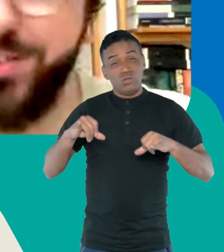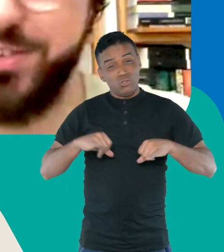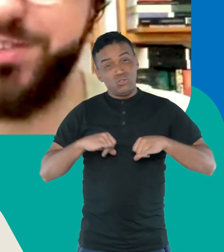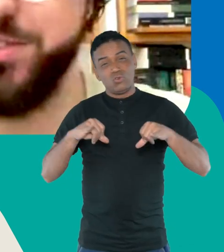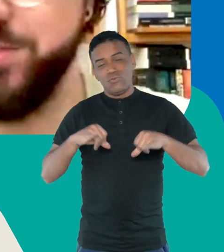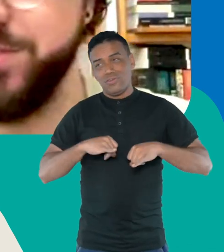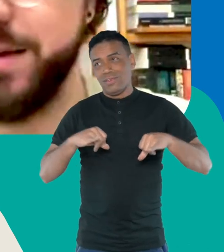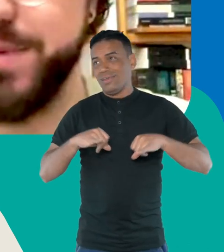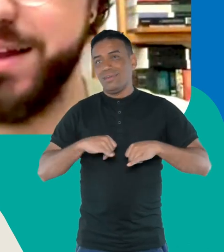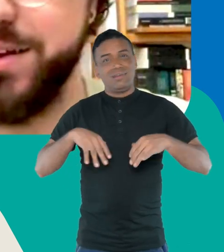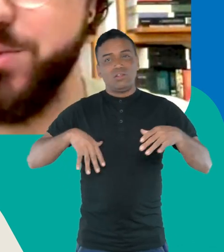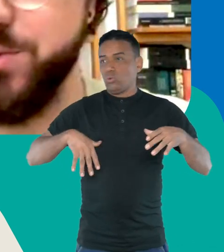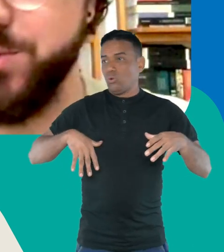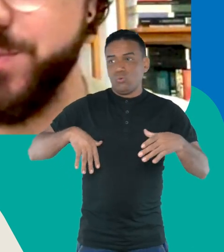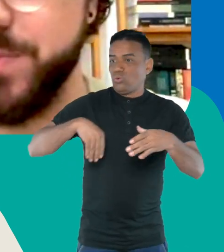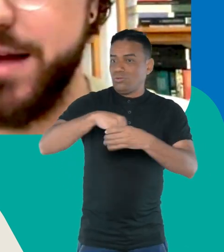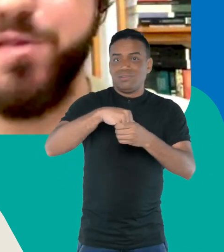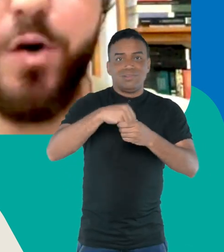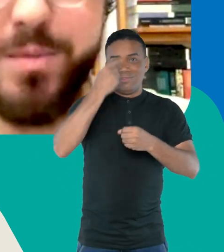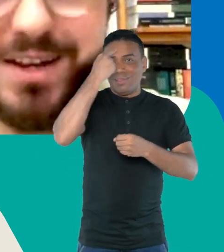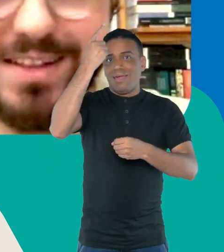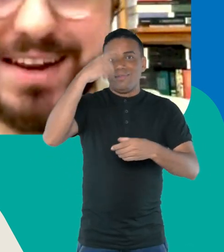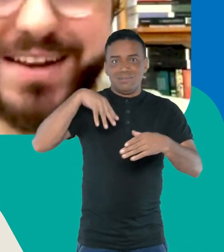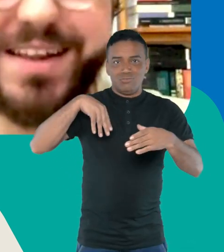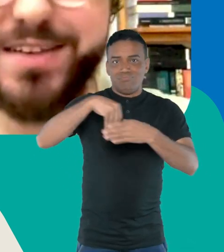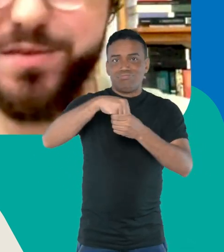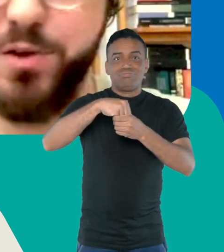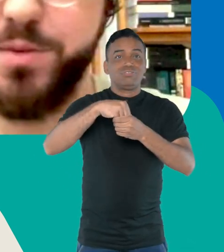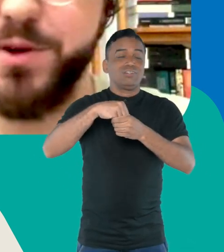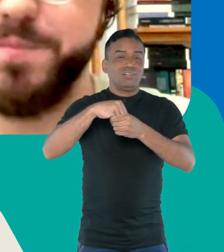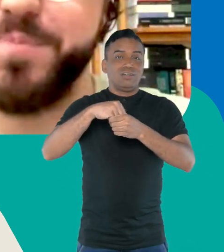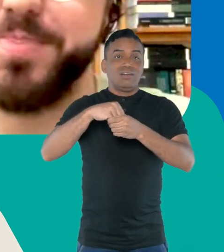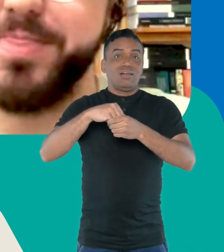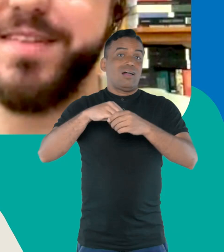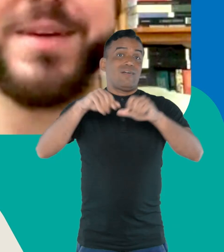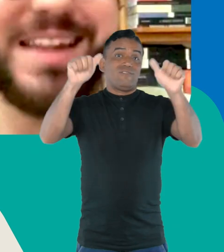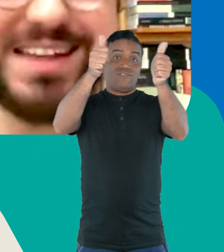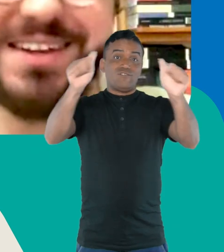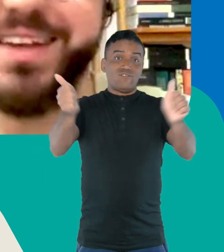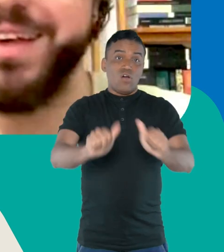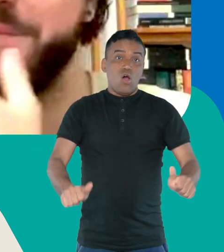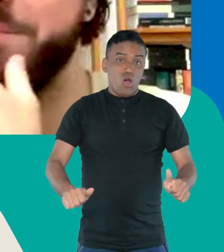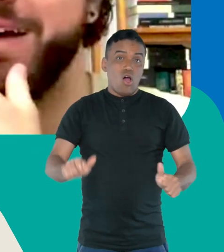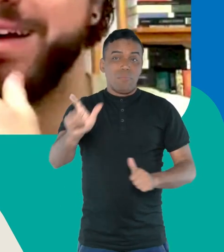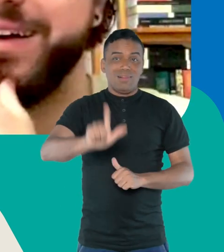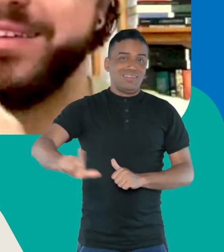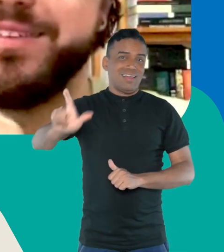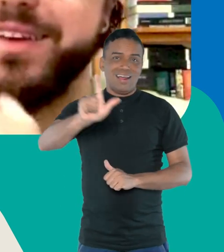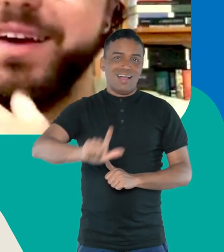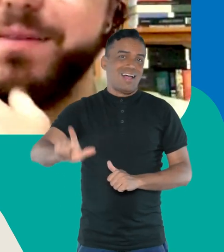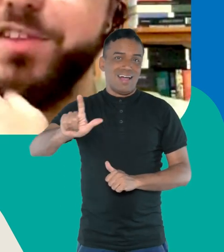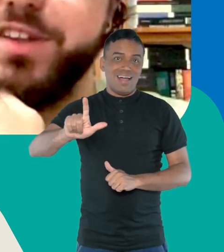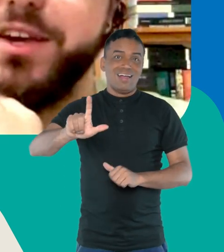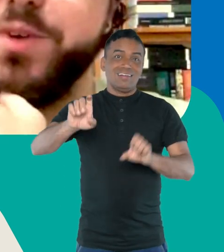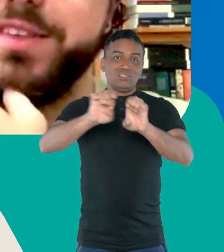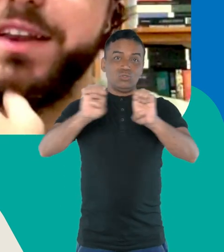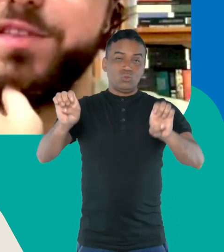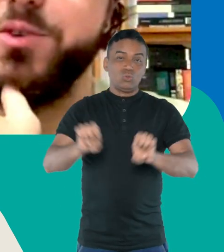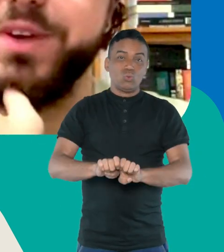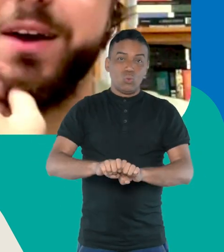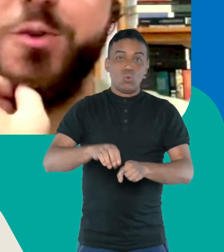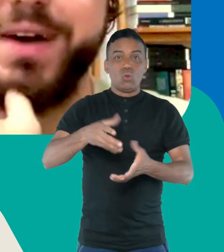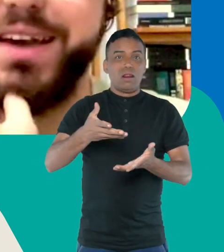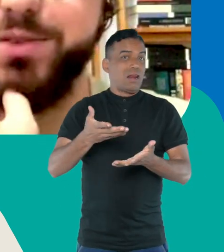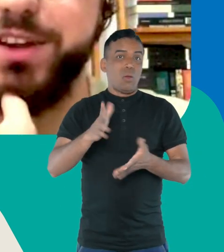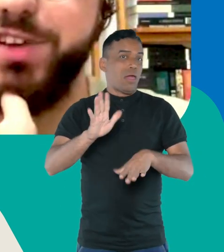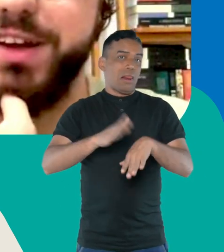ideia de trabalhar a forma literária dessa forma, dessa maneira. Mas, à medida que eu ia escrevendo, eu